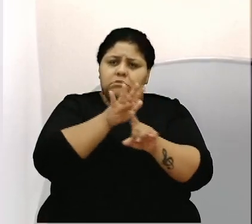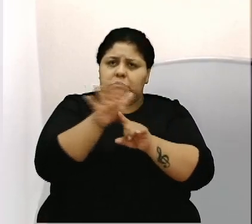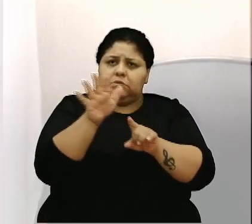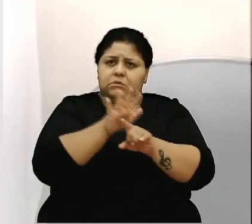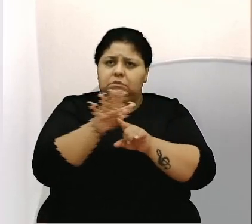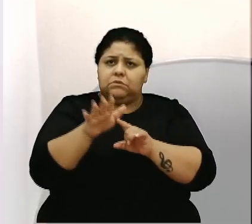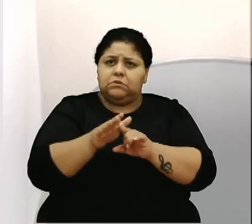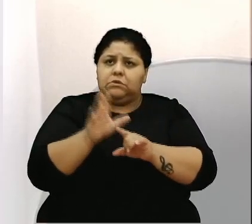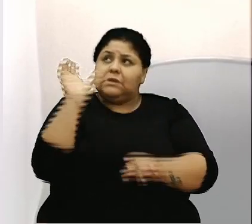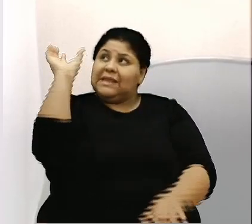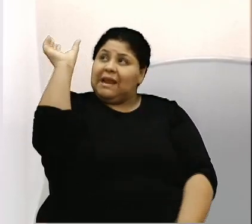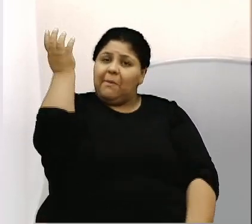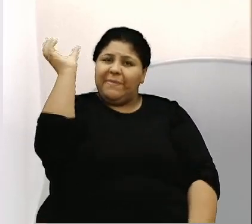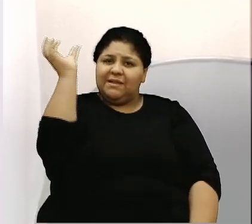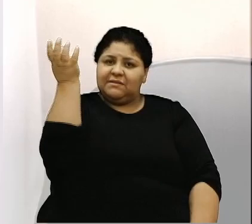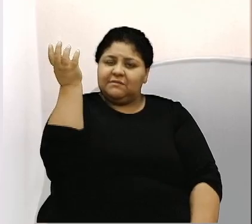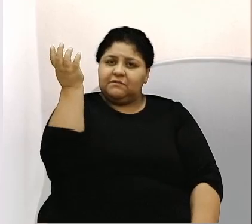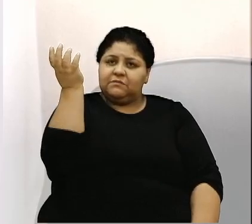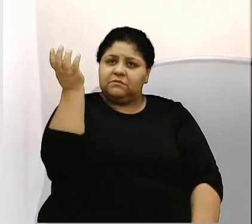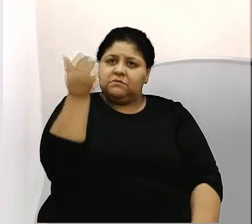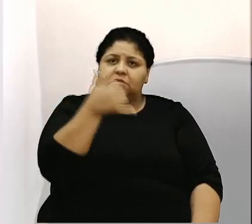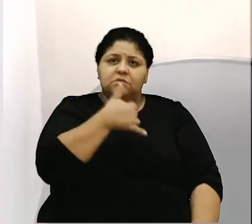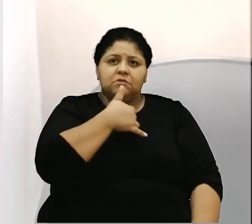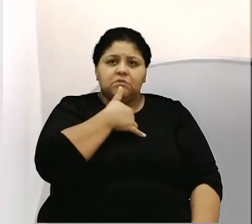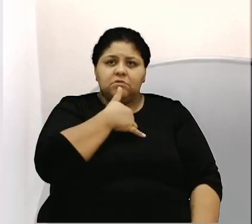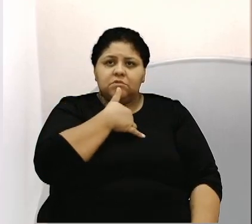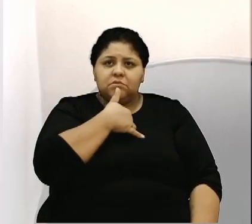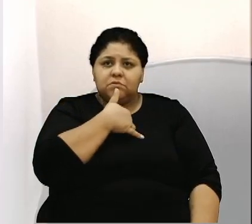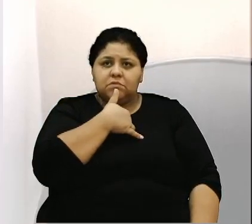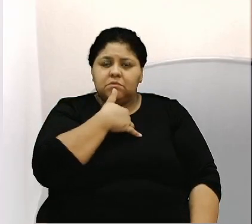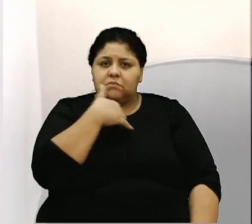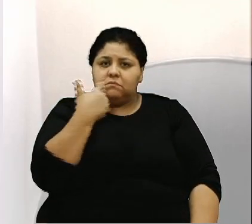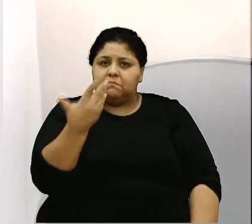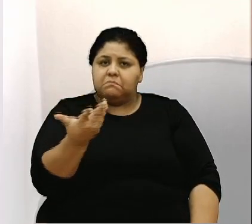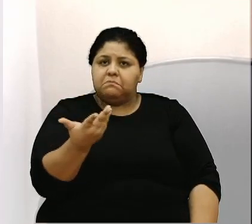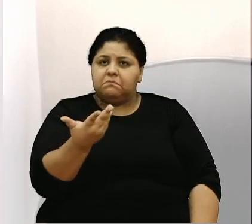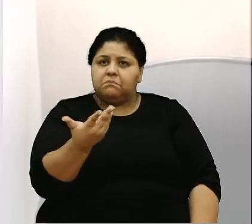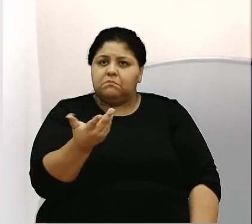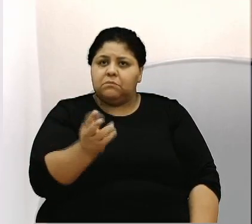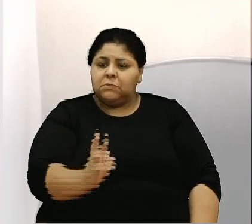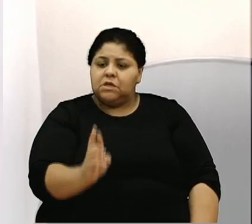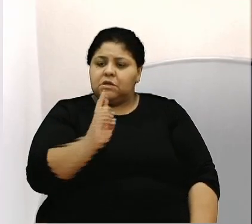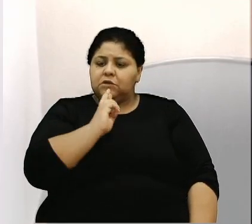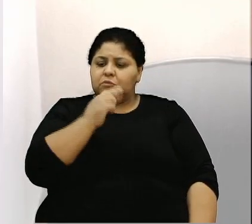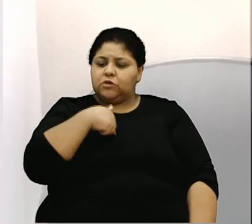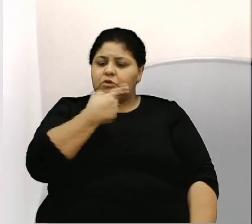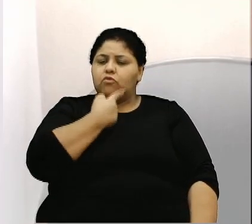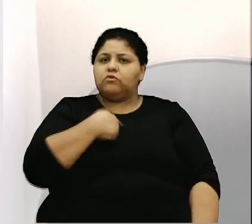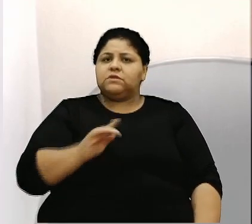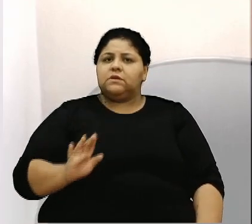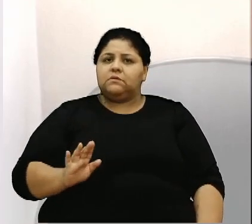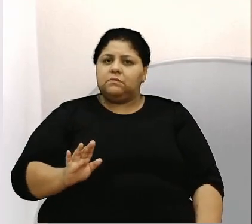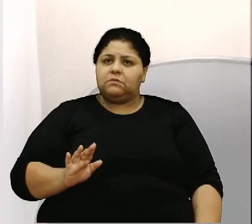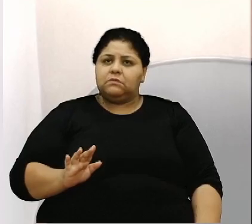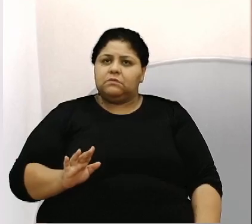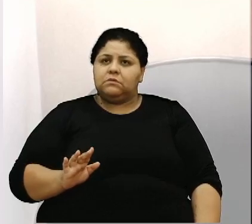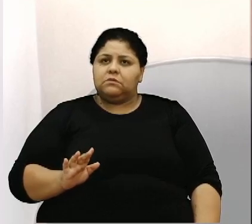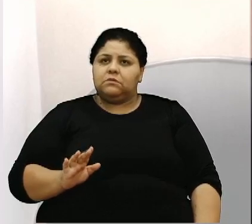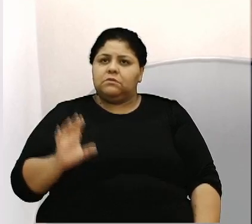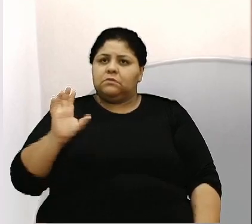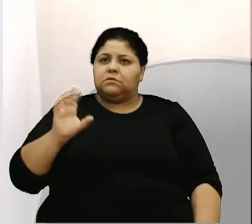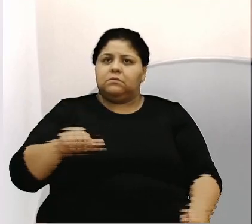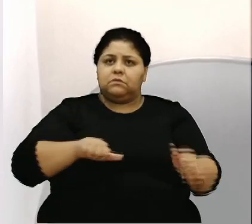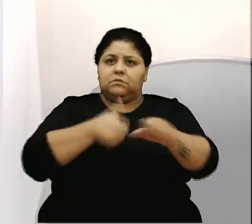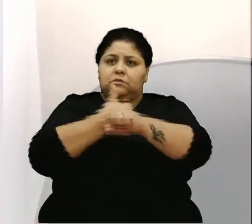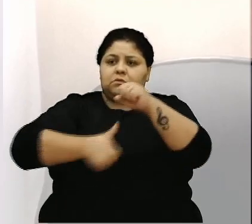de lâmpadas, e infelizmente não estou tendo a resposta que eu gostaria de ter, que era a troca,